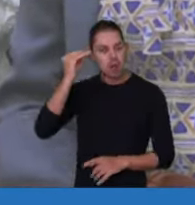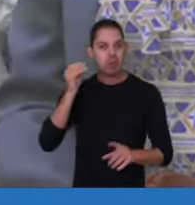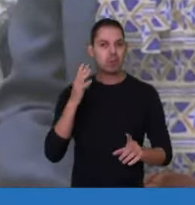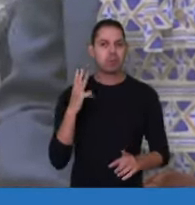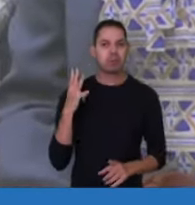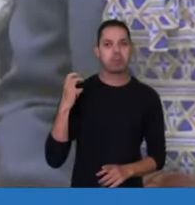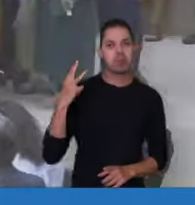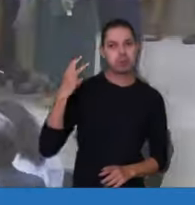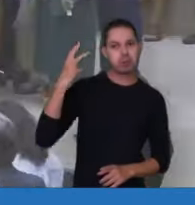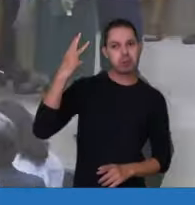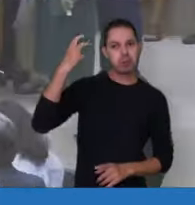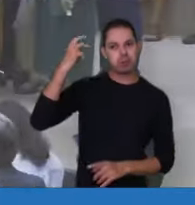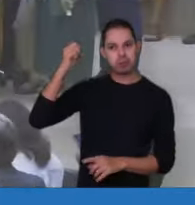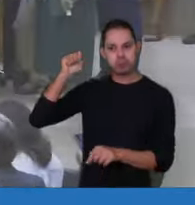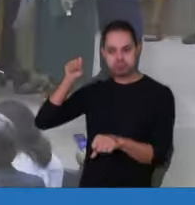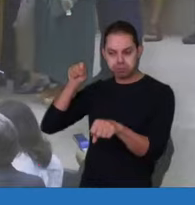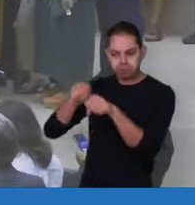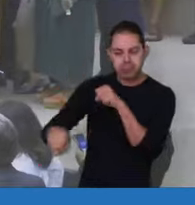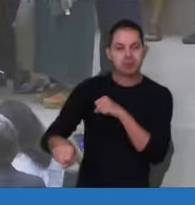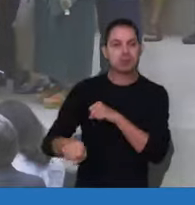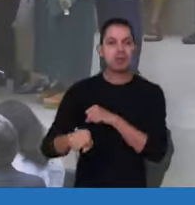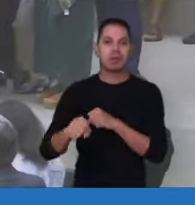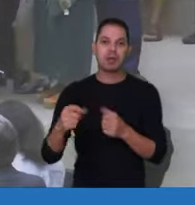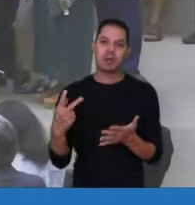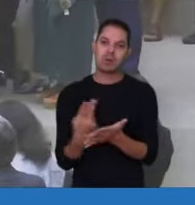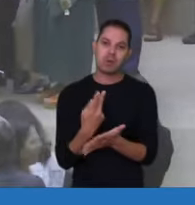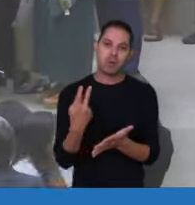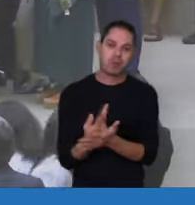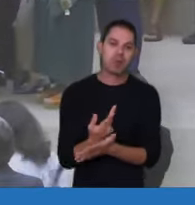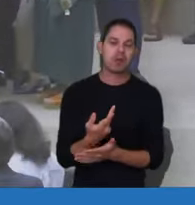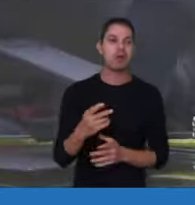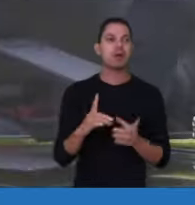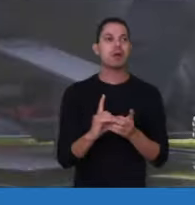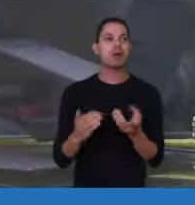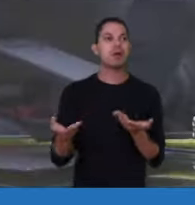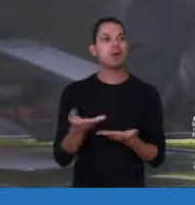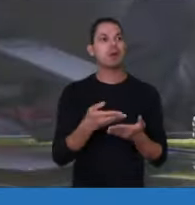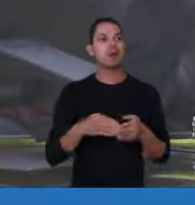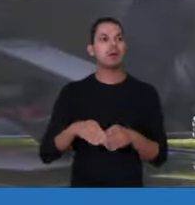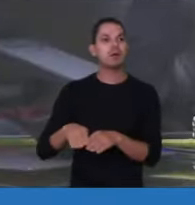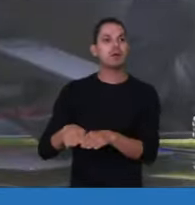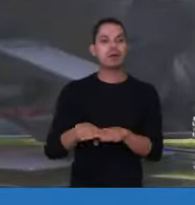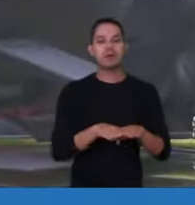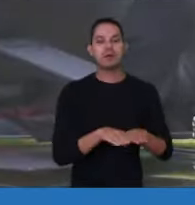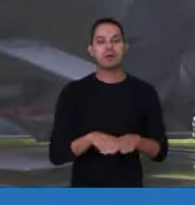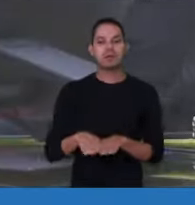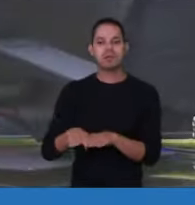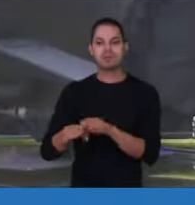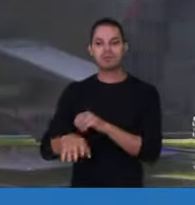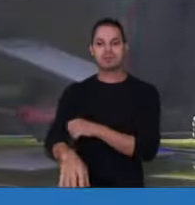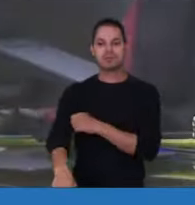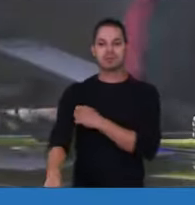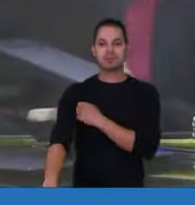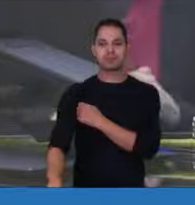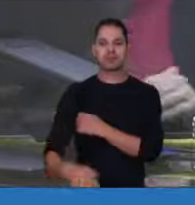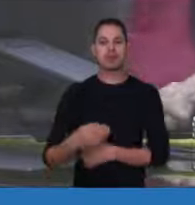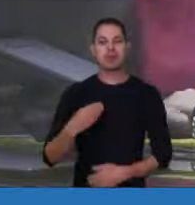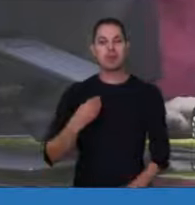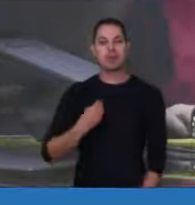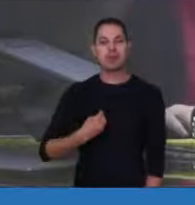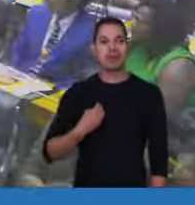mas que é uma fratura da democracia brasileira. Marielle presente, Anderson presente.